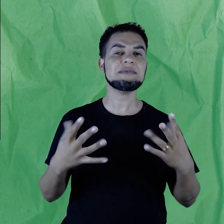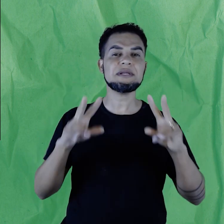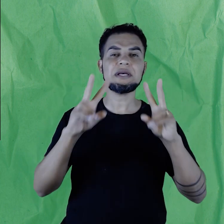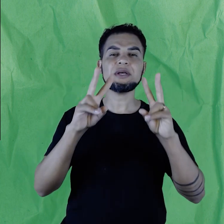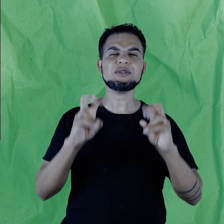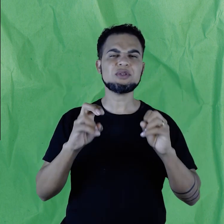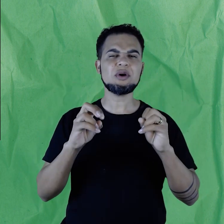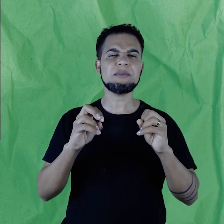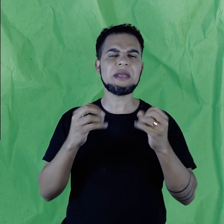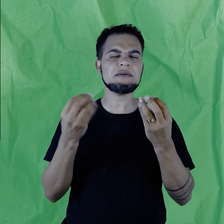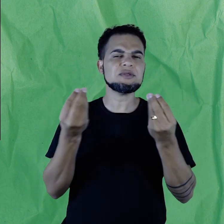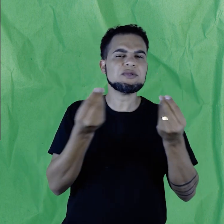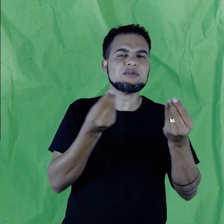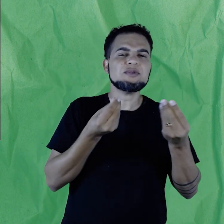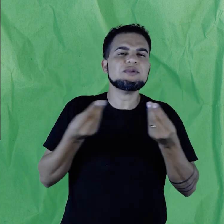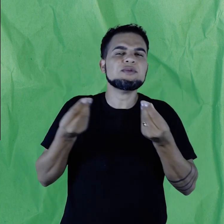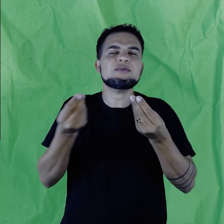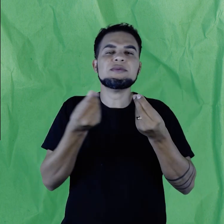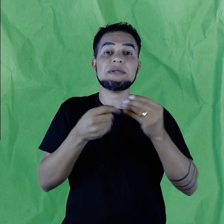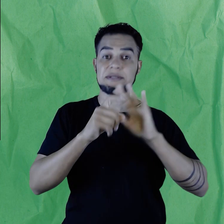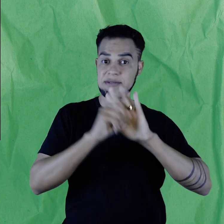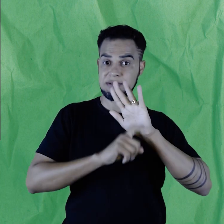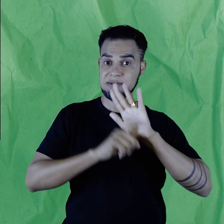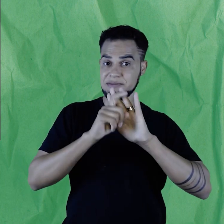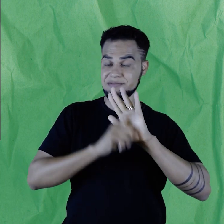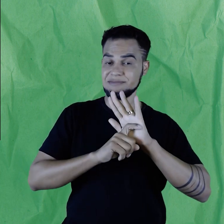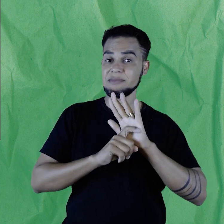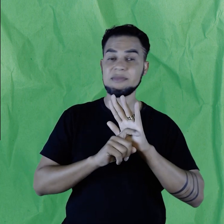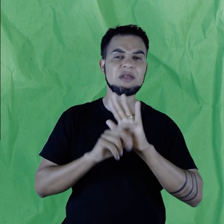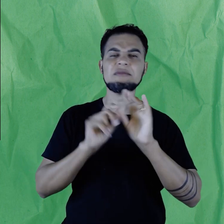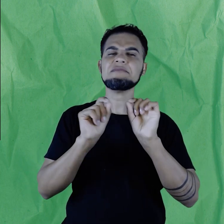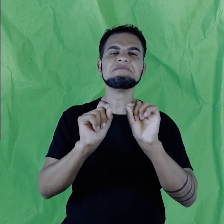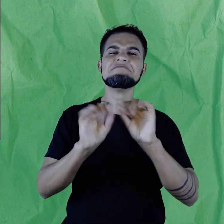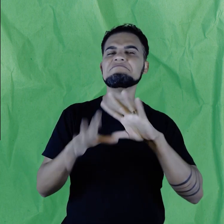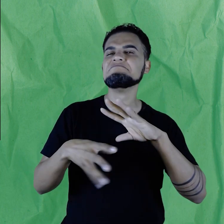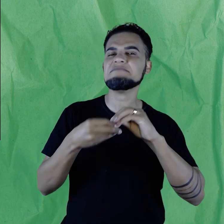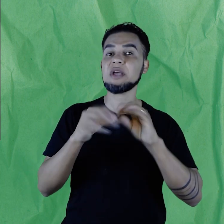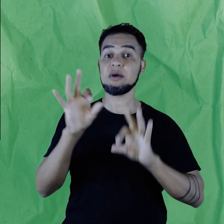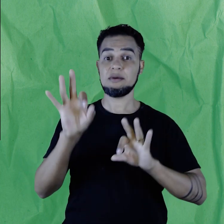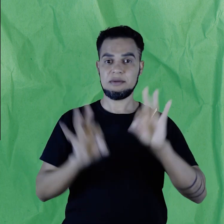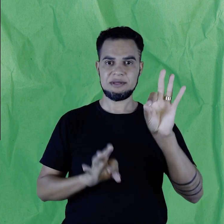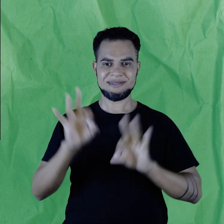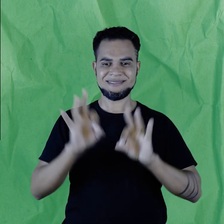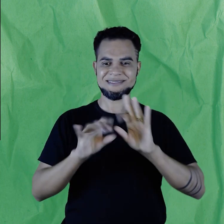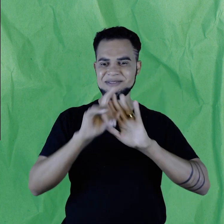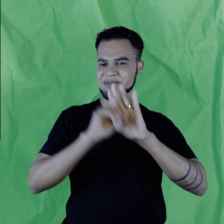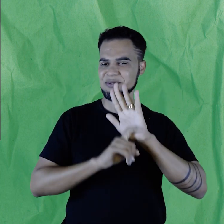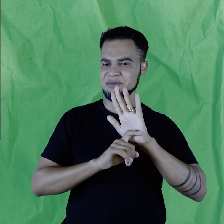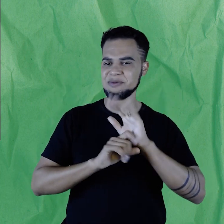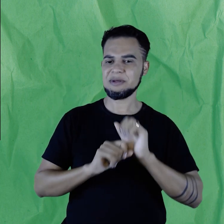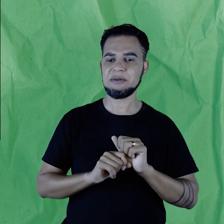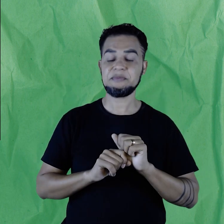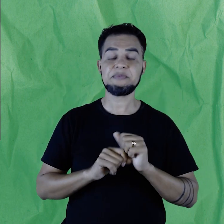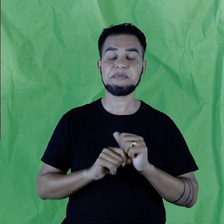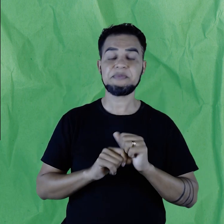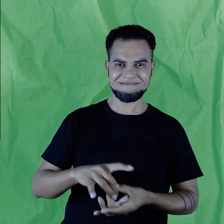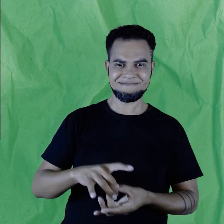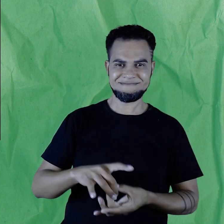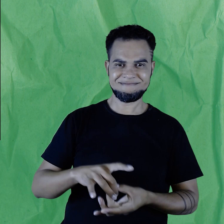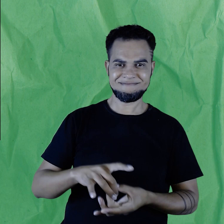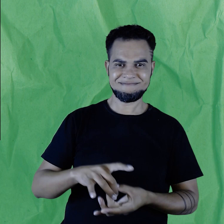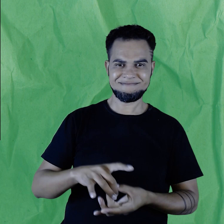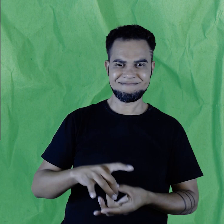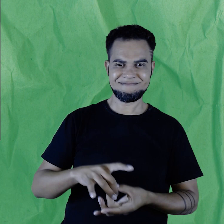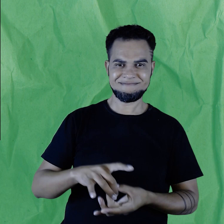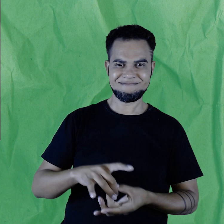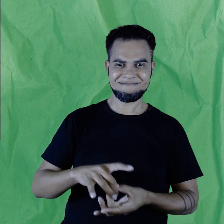sobre a superfície textual, ou seja, sobre a organização textual, sobre